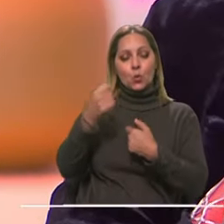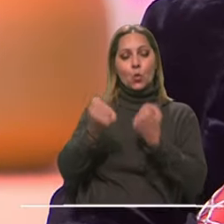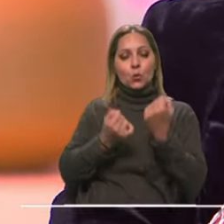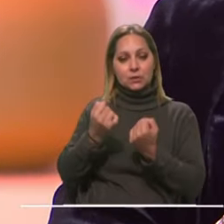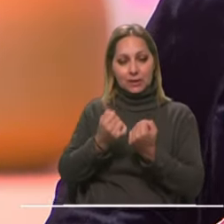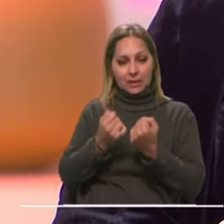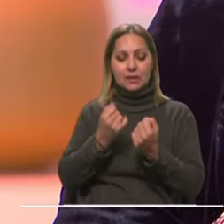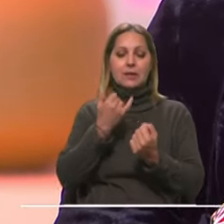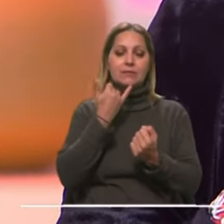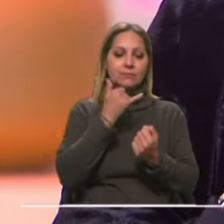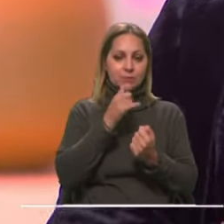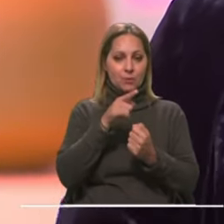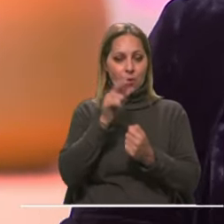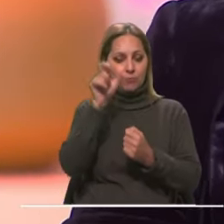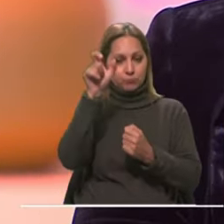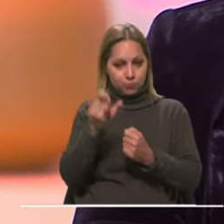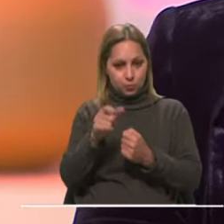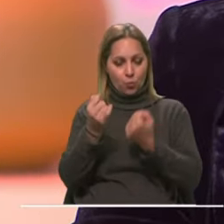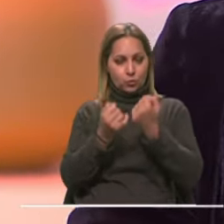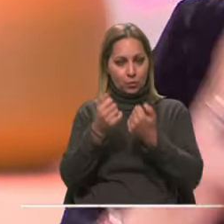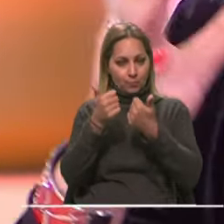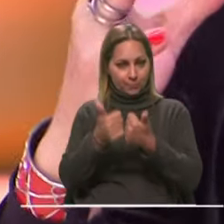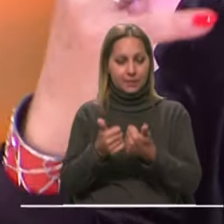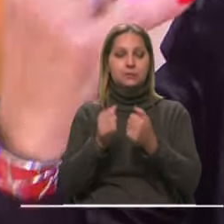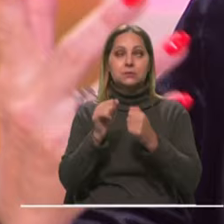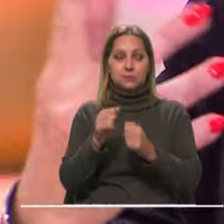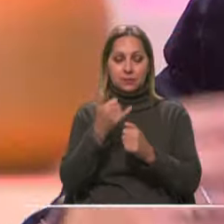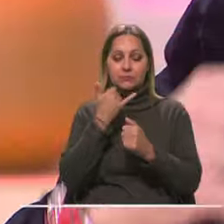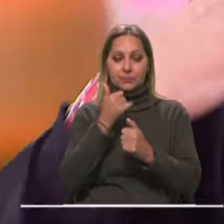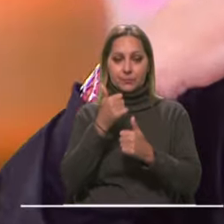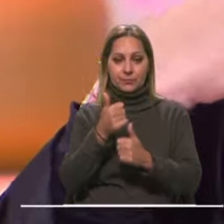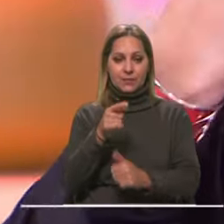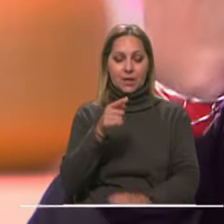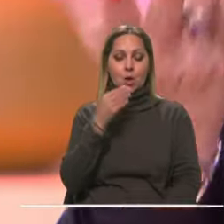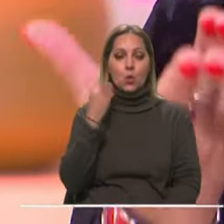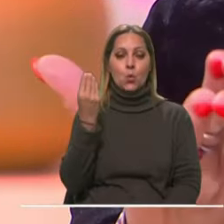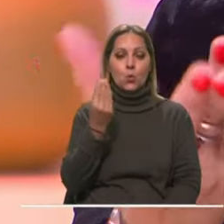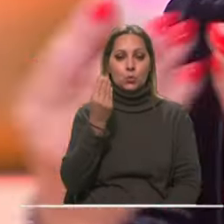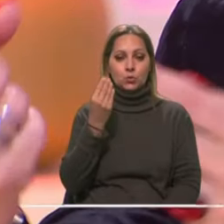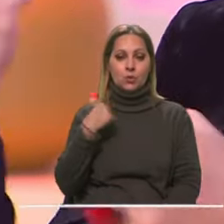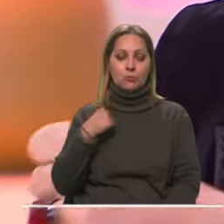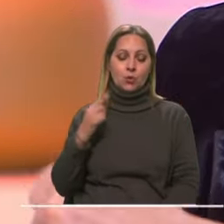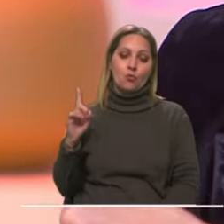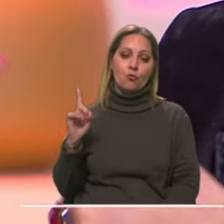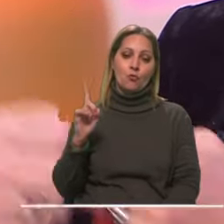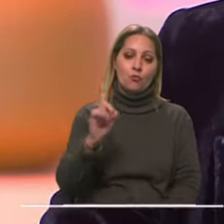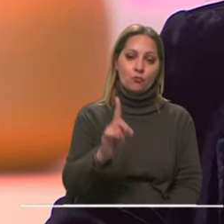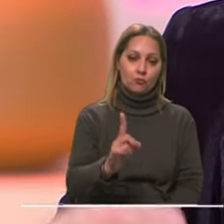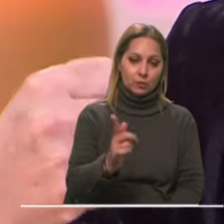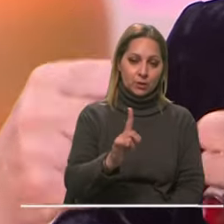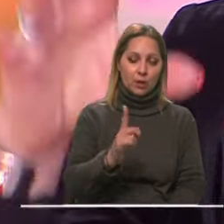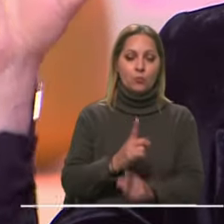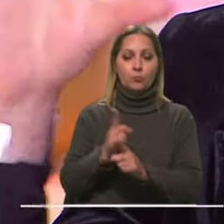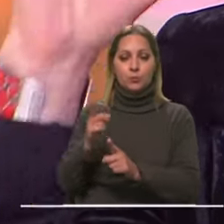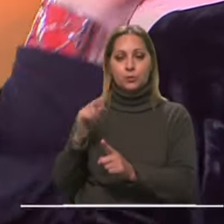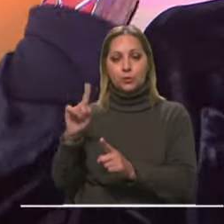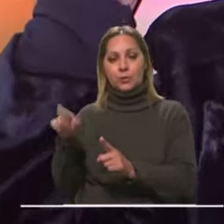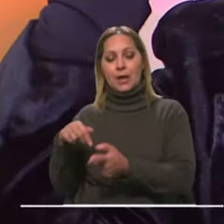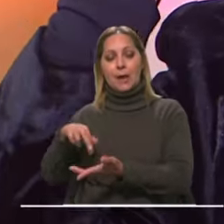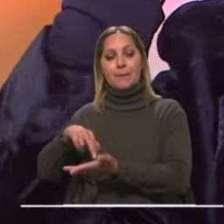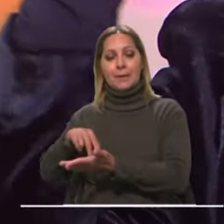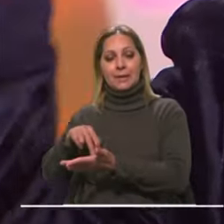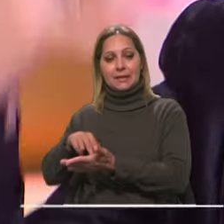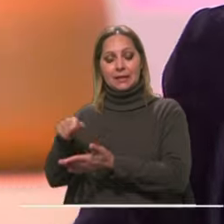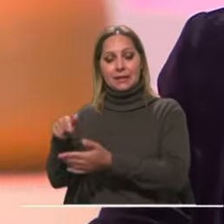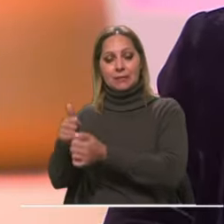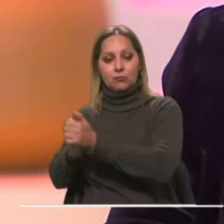ficou? Felizmente, também ficou bem? Ficou bem, felizmente, eu depois vi o jovem, eu não fui lá ter com o jovem porque andava ali a socorrer a menina. A Carla